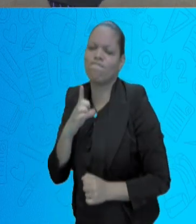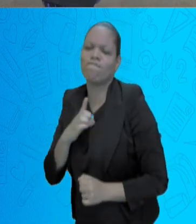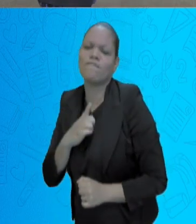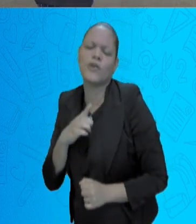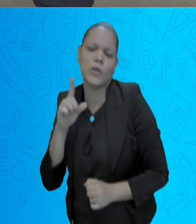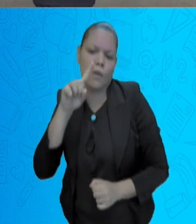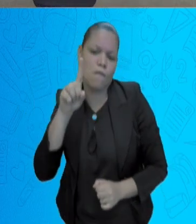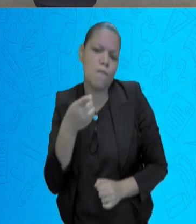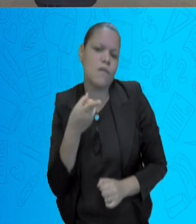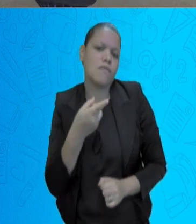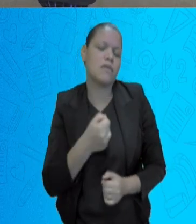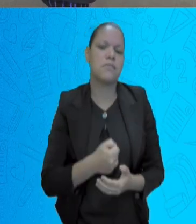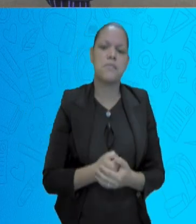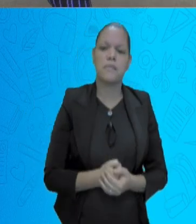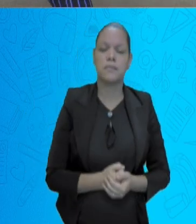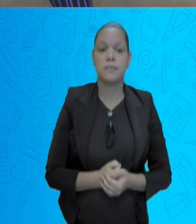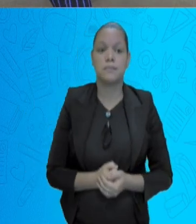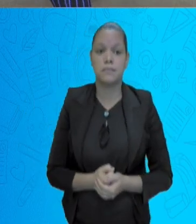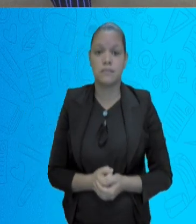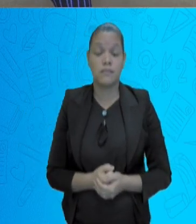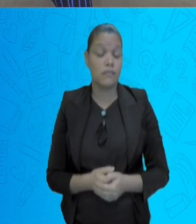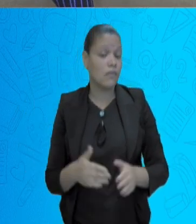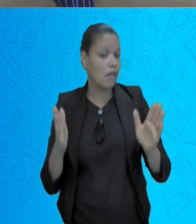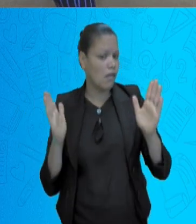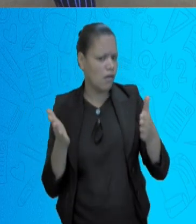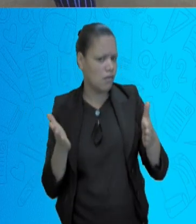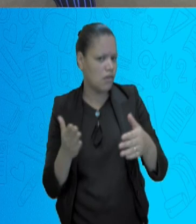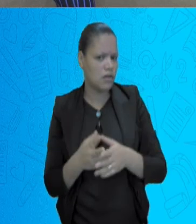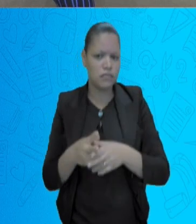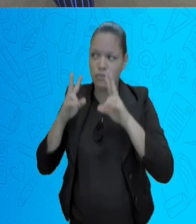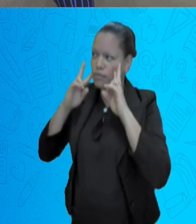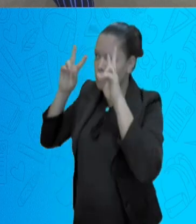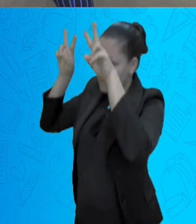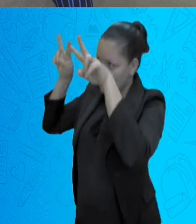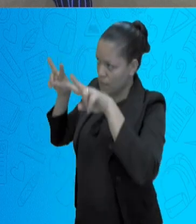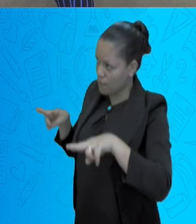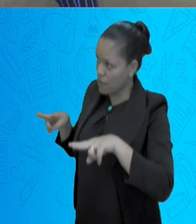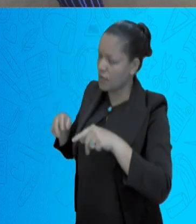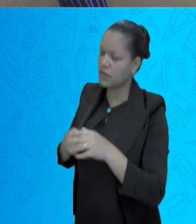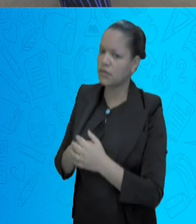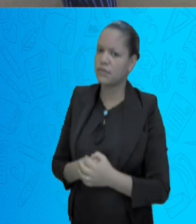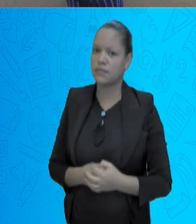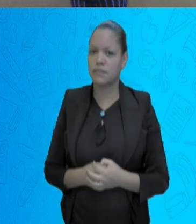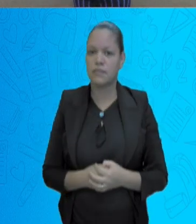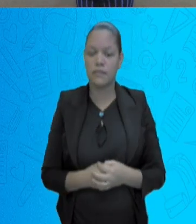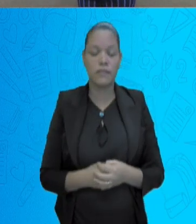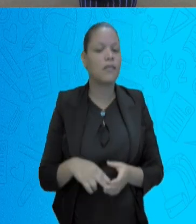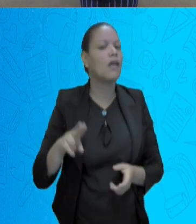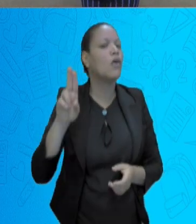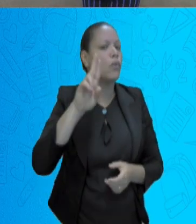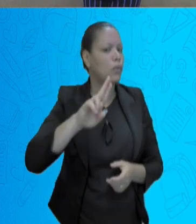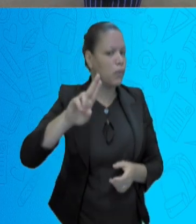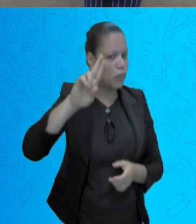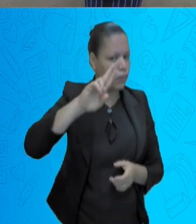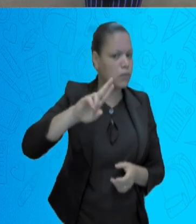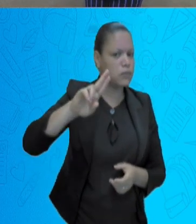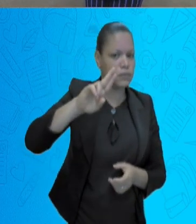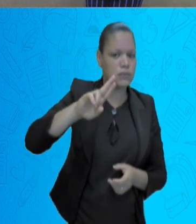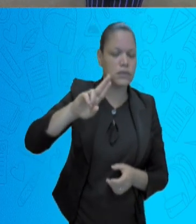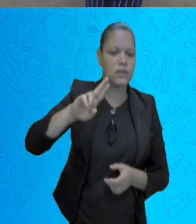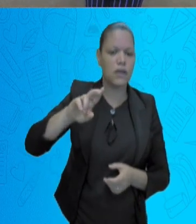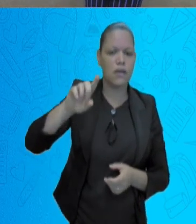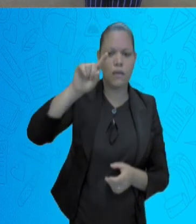pausa. Agora, olha o outro aqui. Use ponto de interrogação